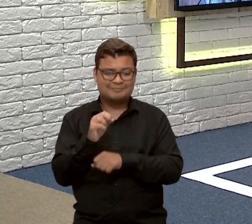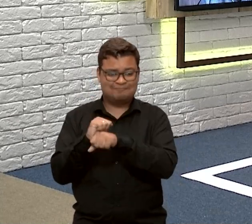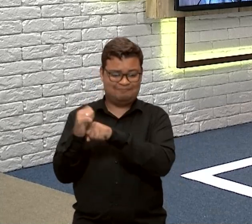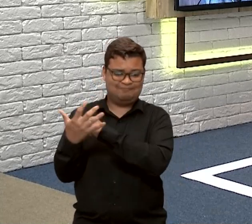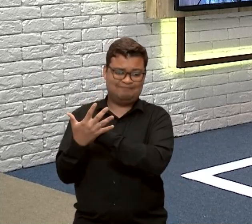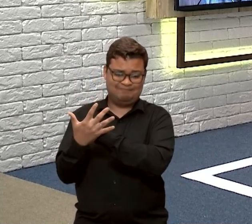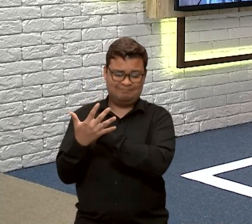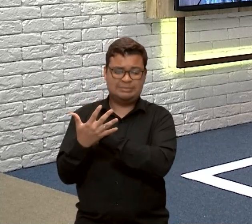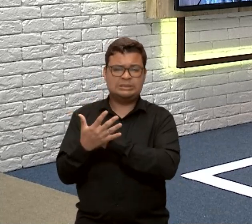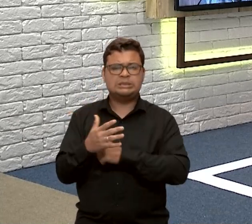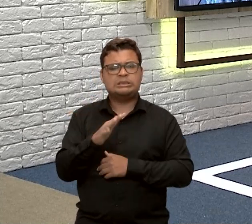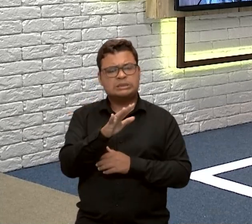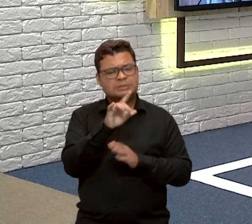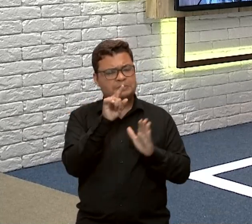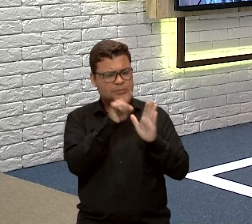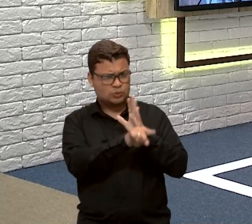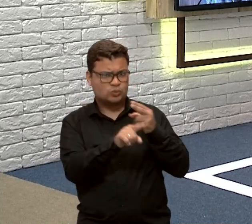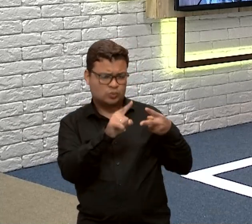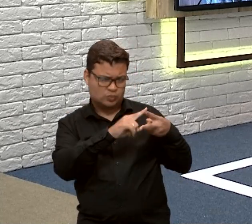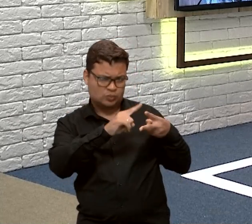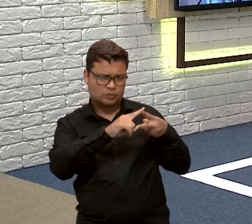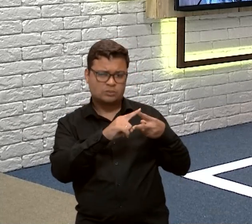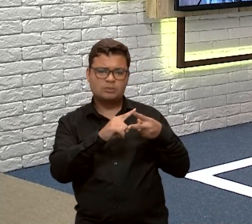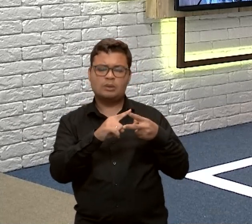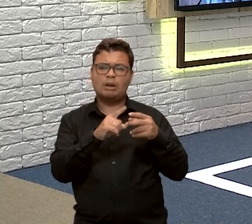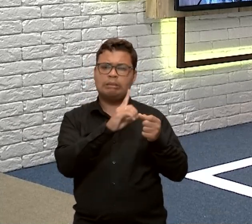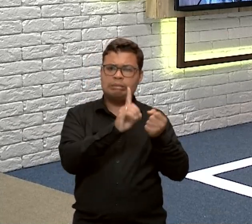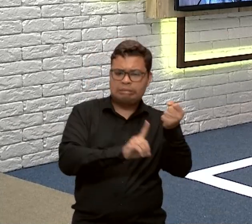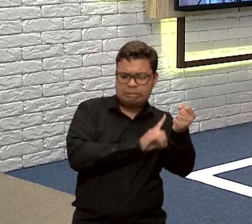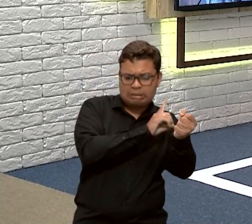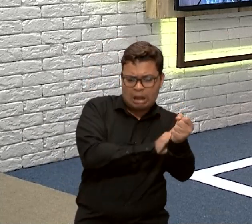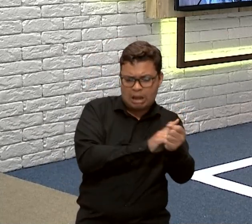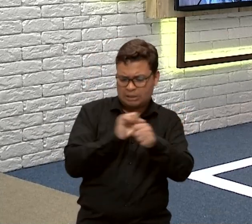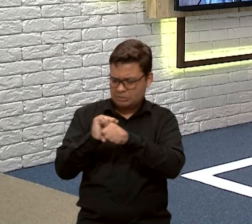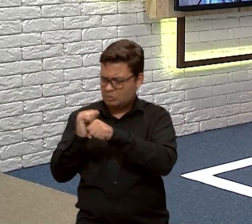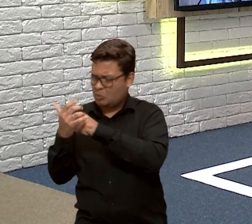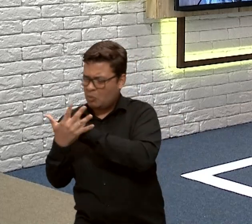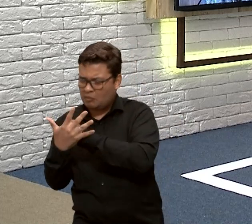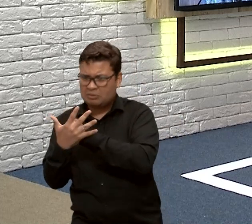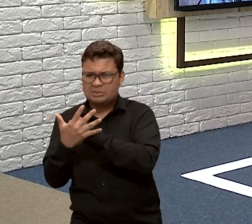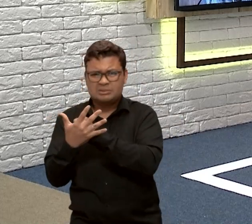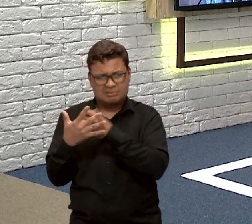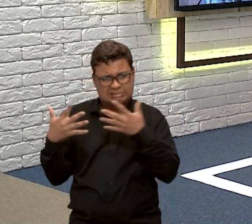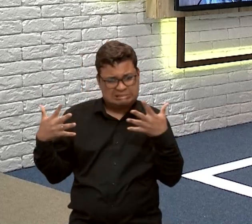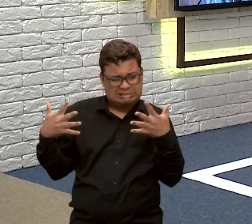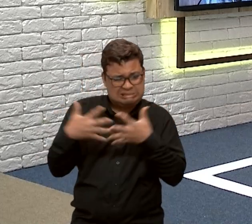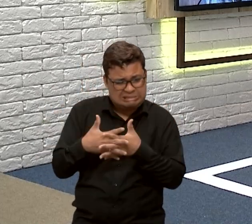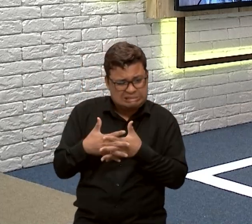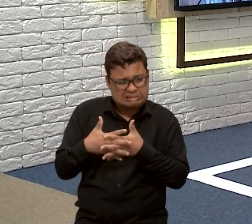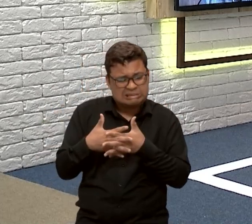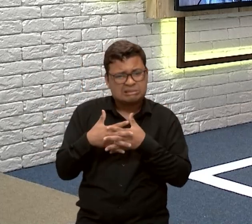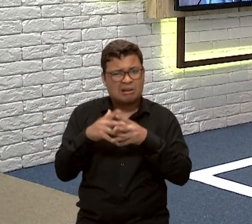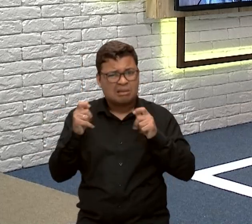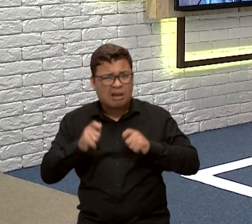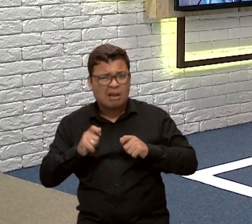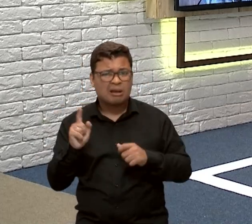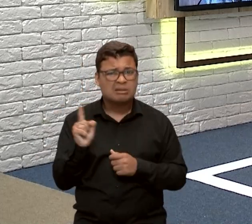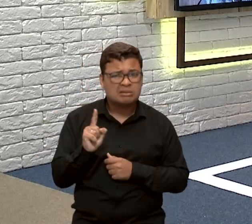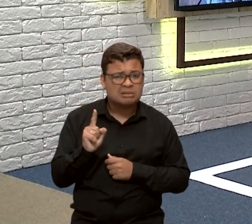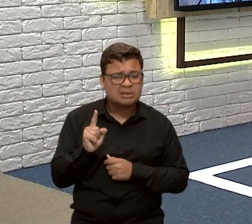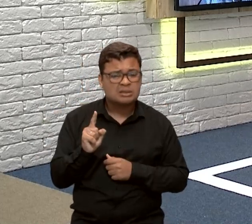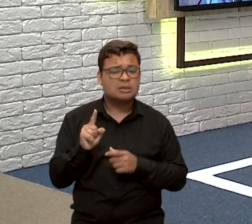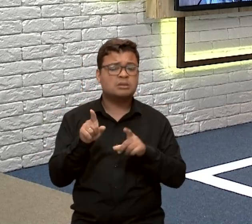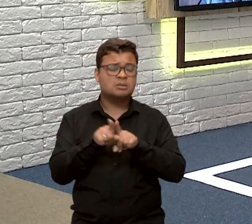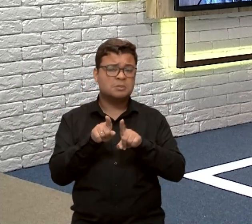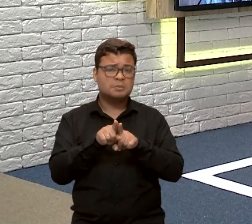Porque acredito que é a doença que nesse momento mais assusta as pessoas, né? Durante mais de 2 anos vivendo essa pandemia, quase